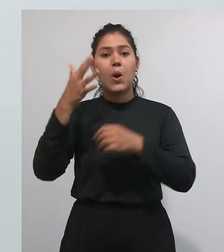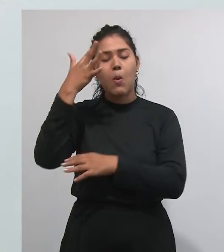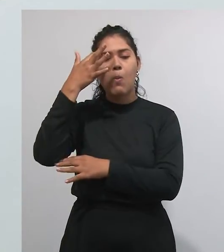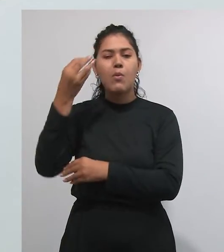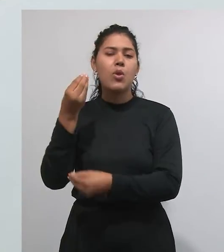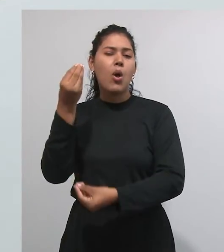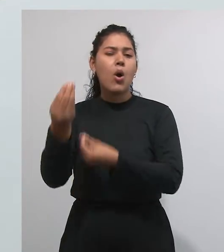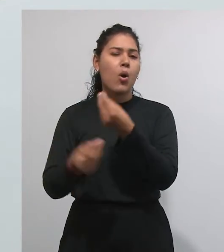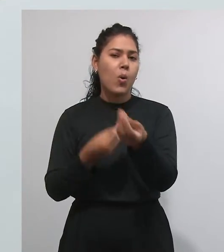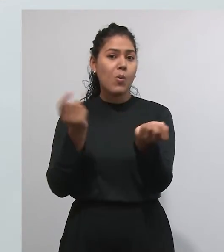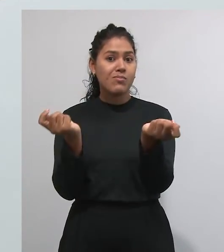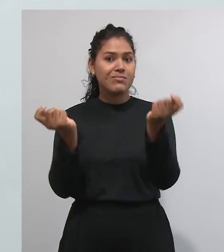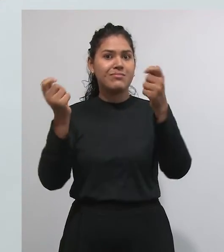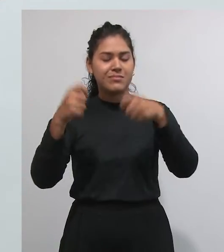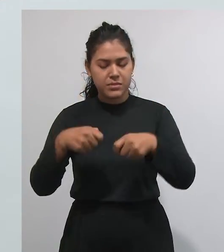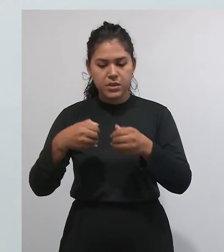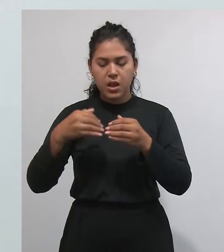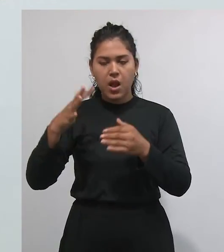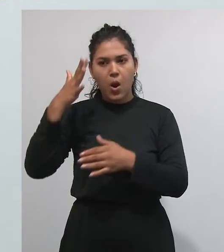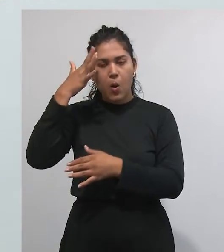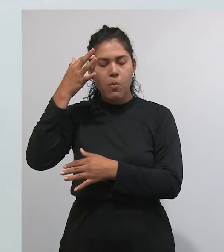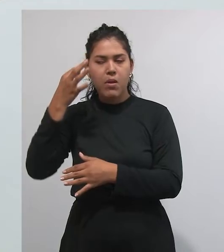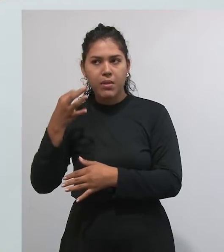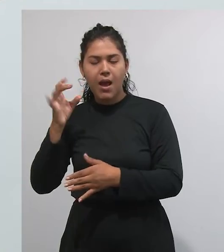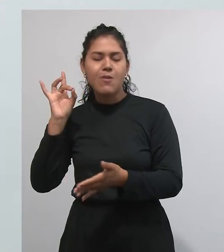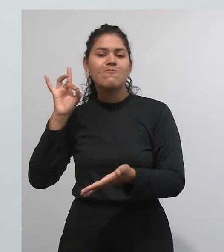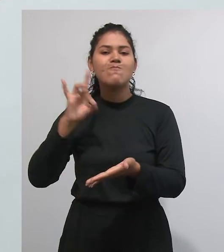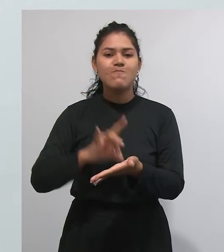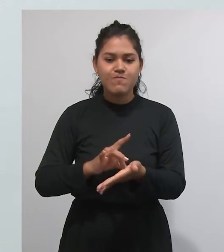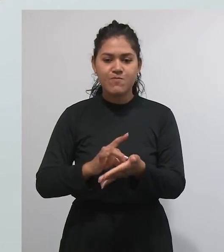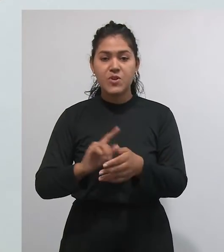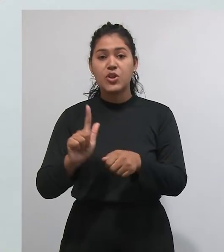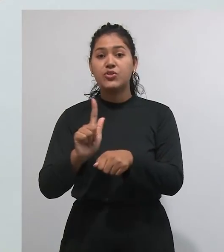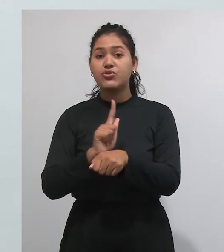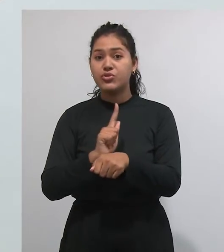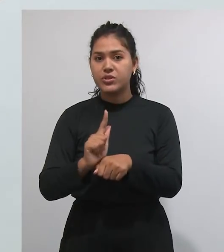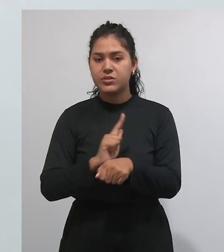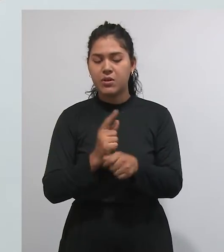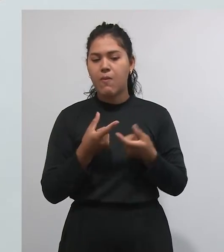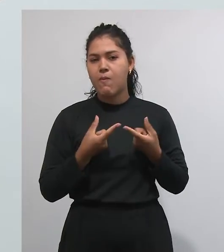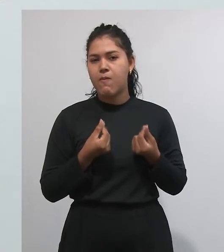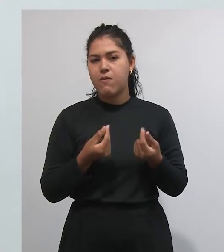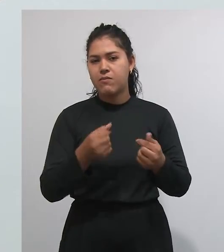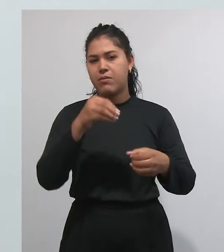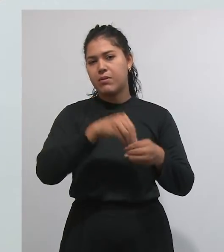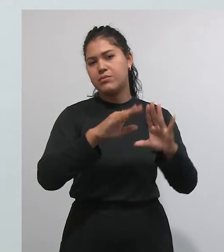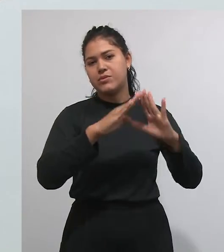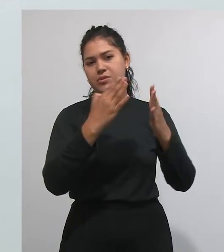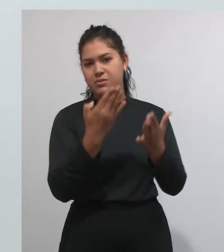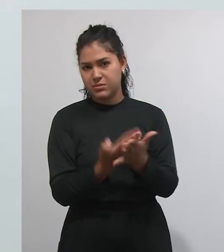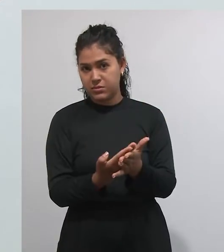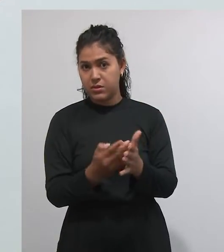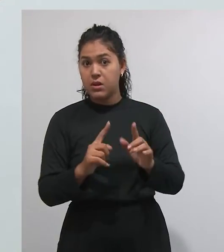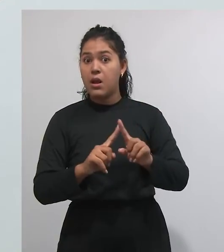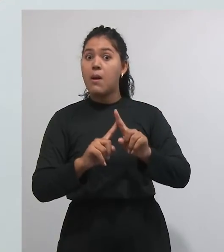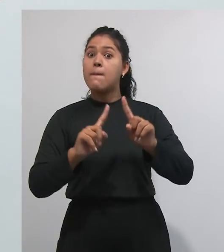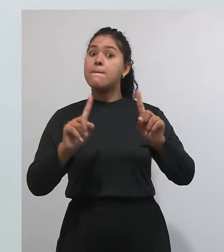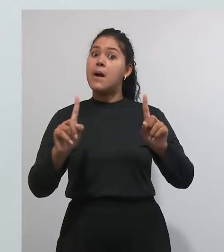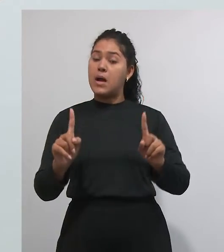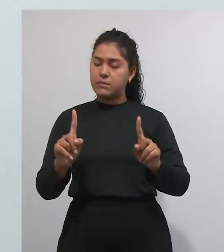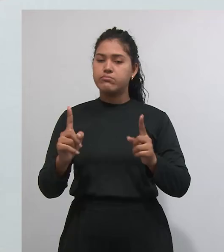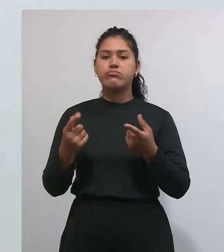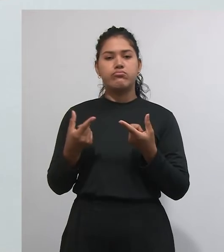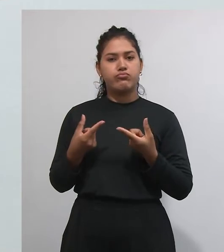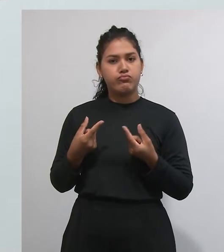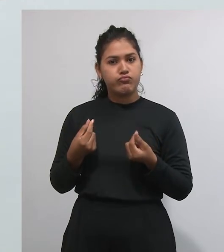funciona todo esse processo de gestão financeira da escola. Porque para além das